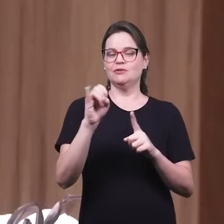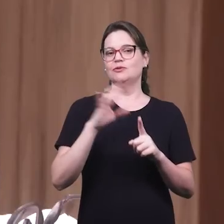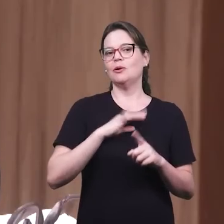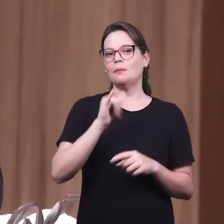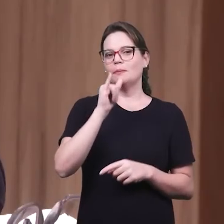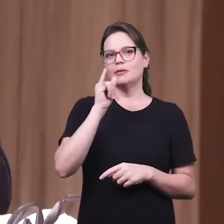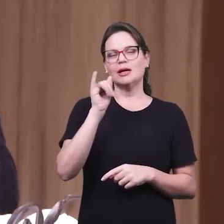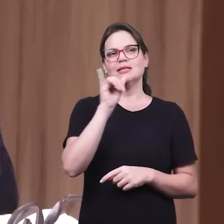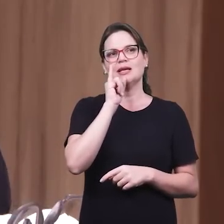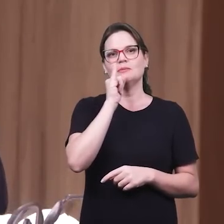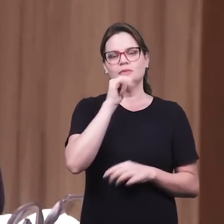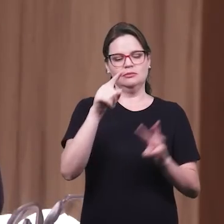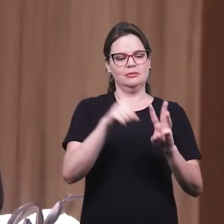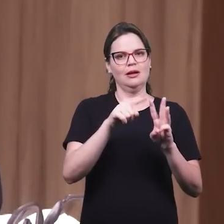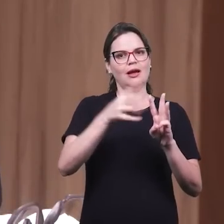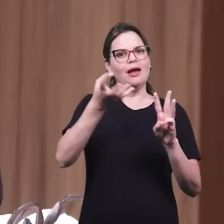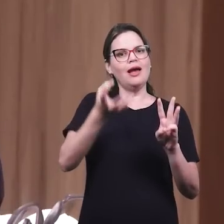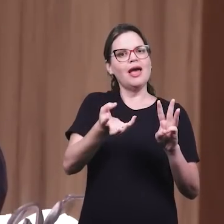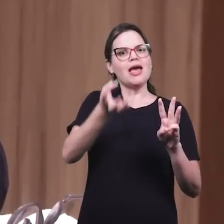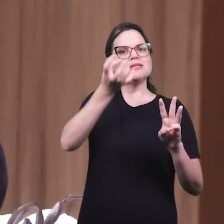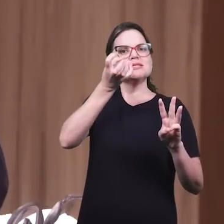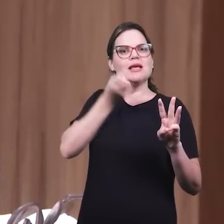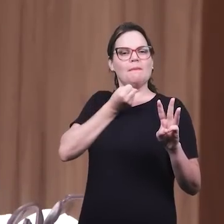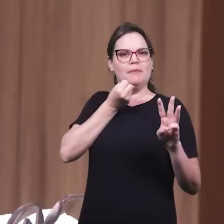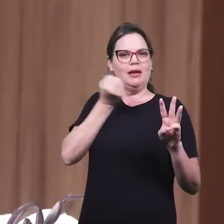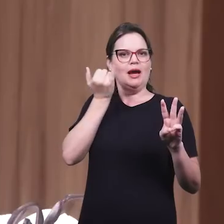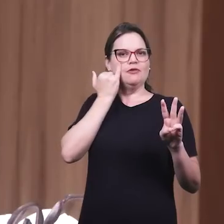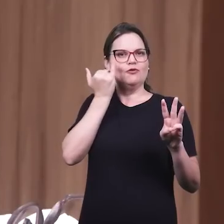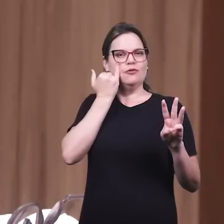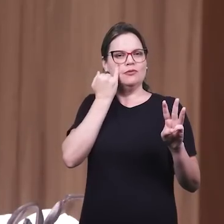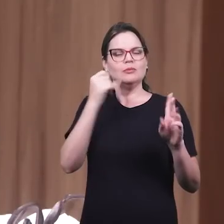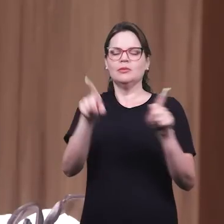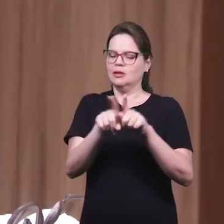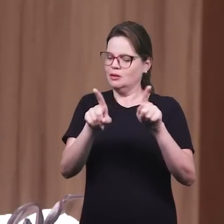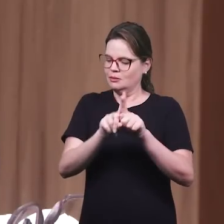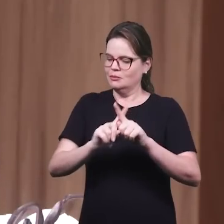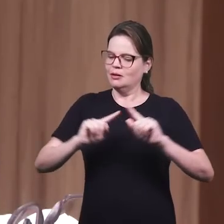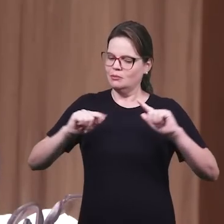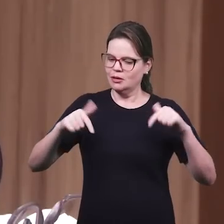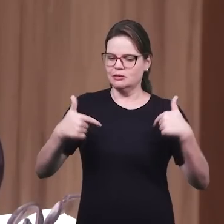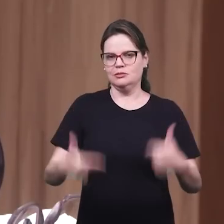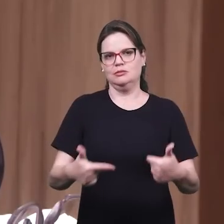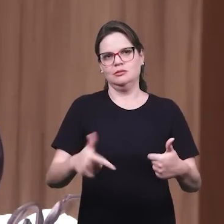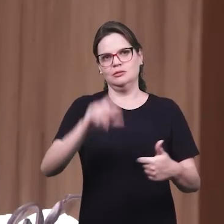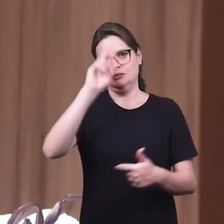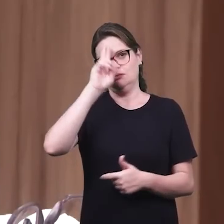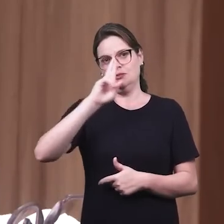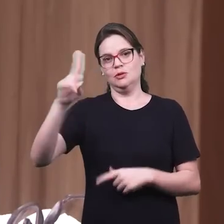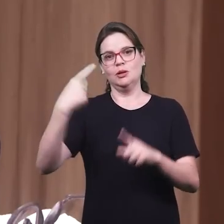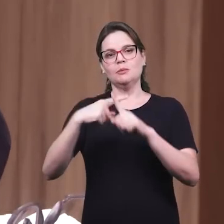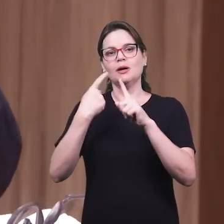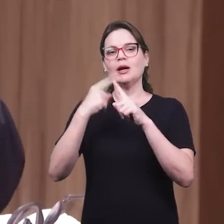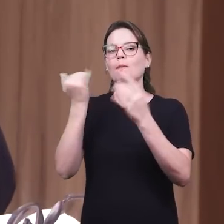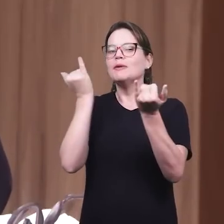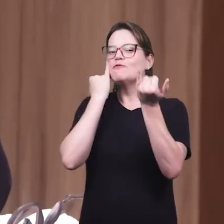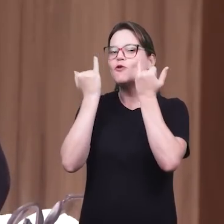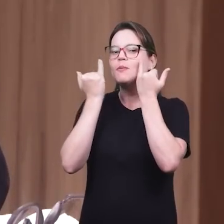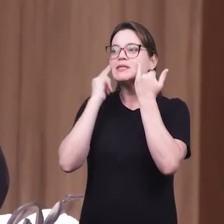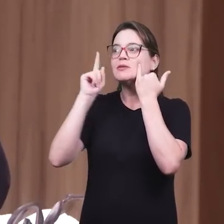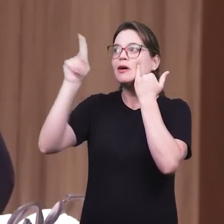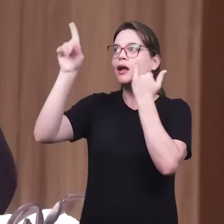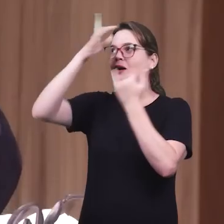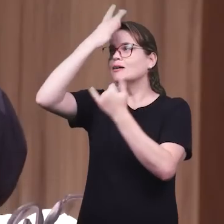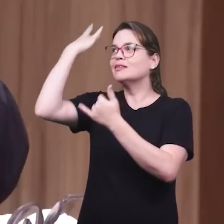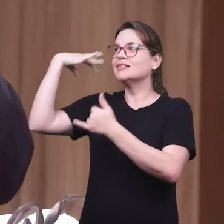campo espiritual, então a aquisição da memória, ela é uma ação do Senhor, porque ela é uma informação do Senhor enviada para